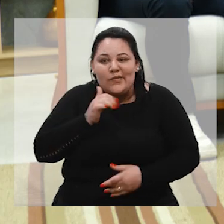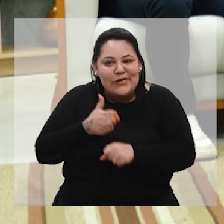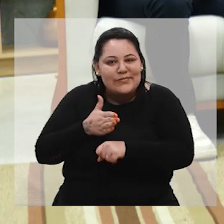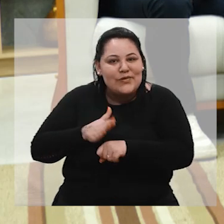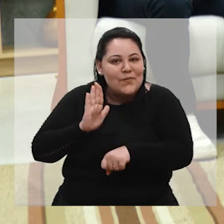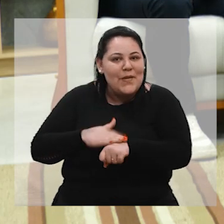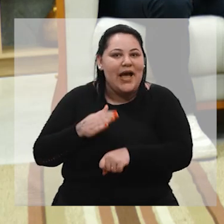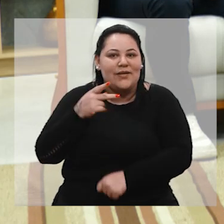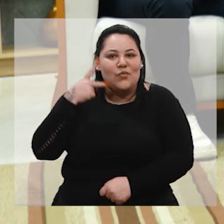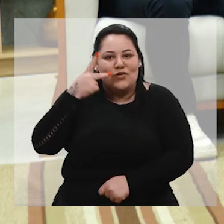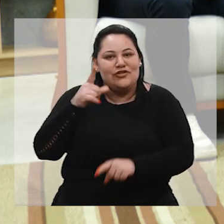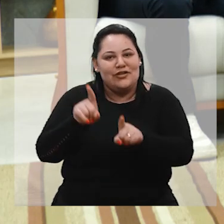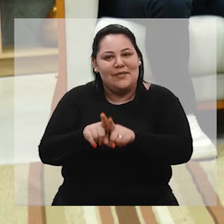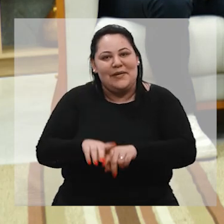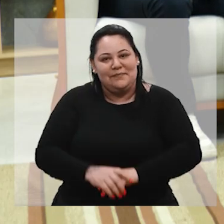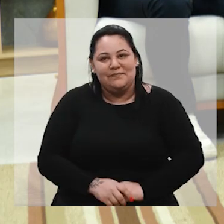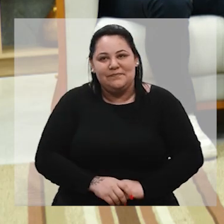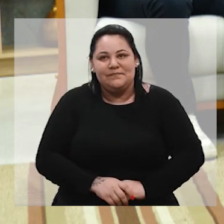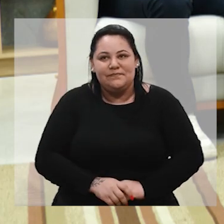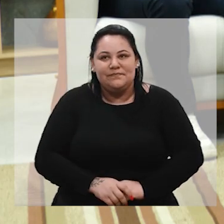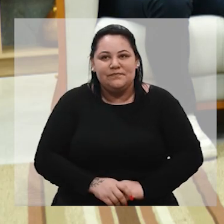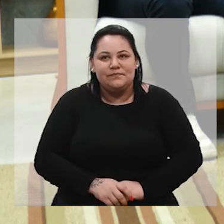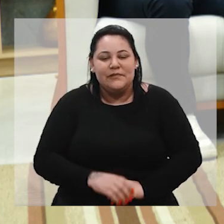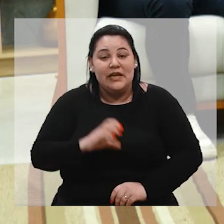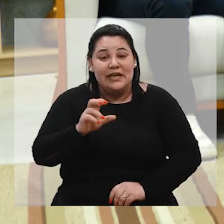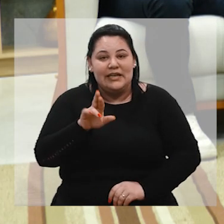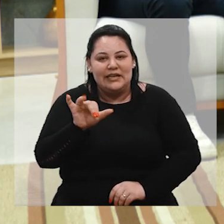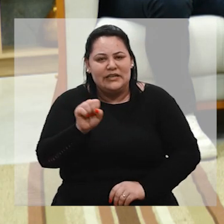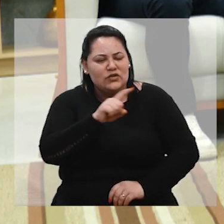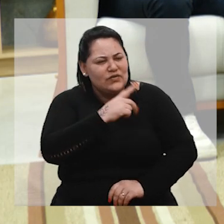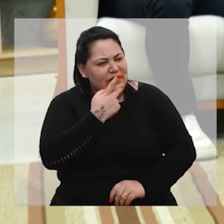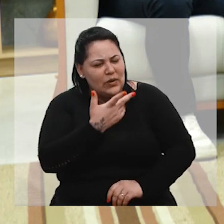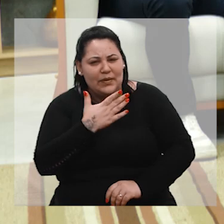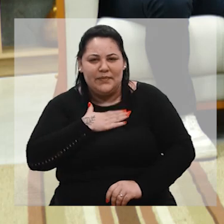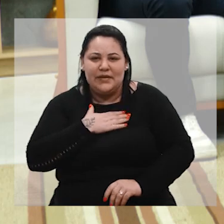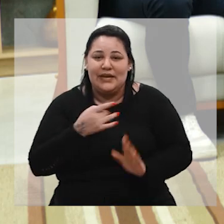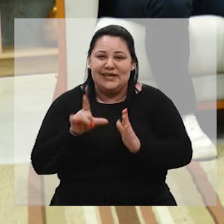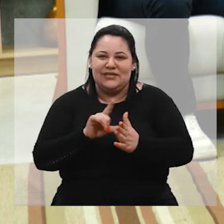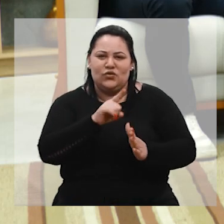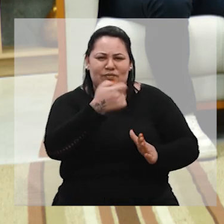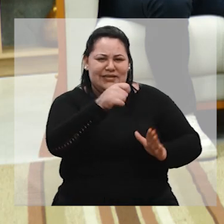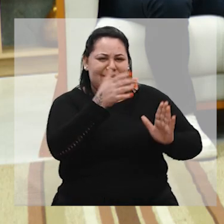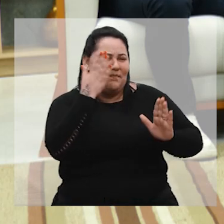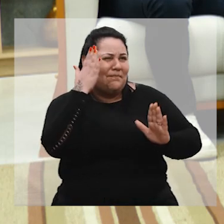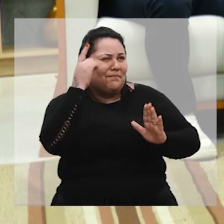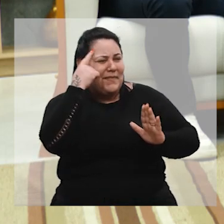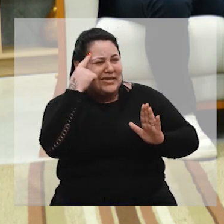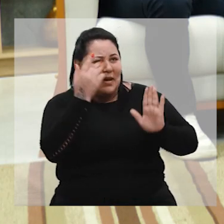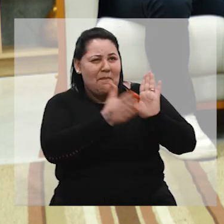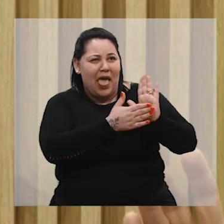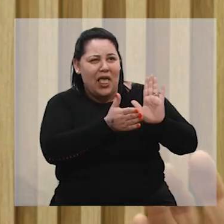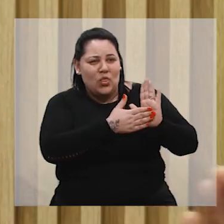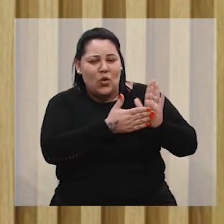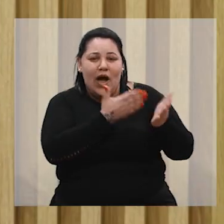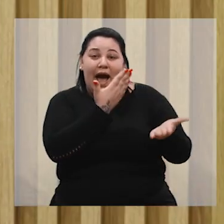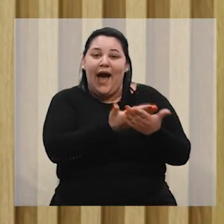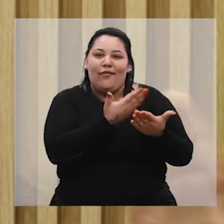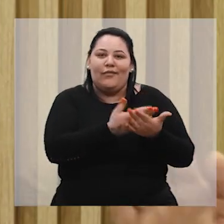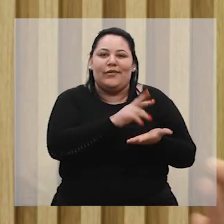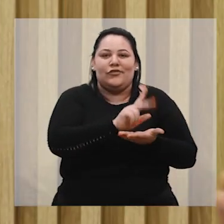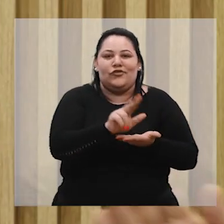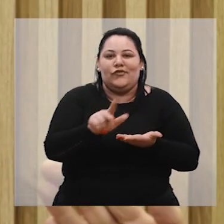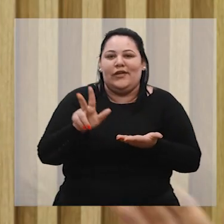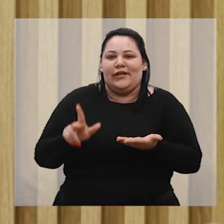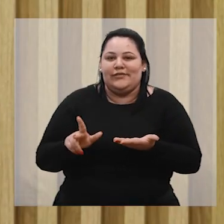potência na política. Cris, tu me falou antes, né, que você tem que pensar um plano de aula